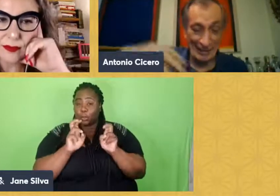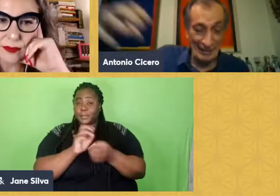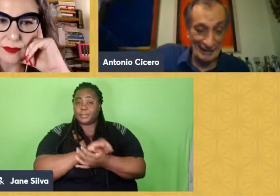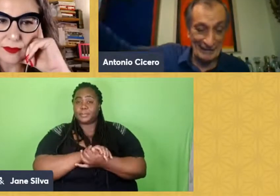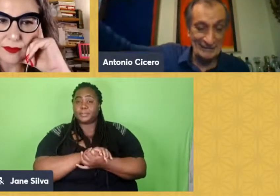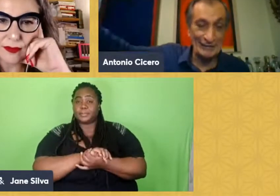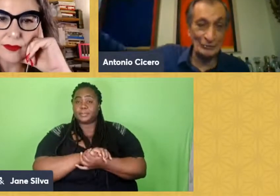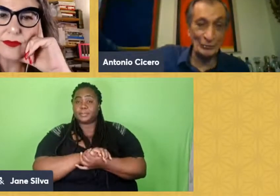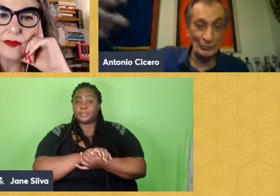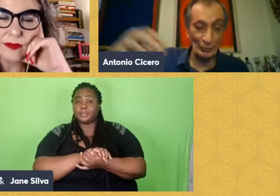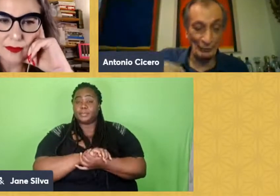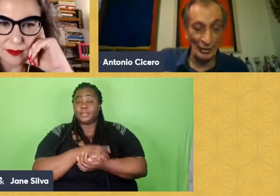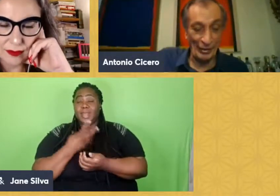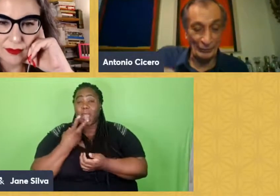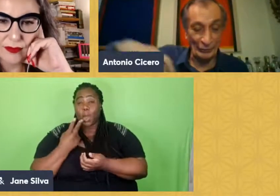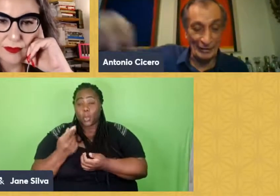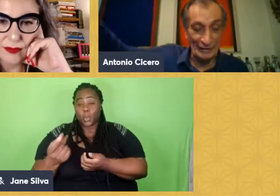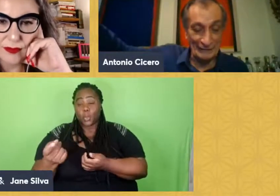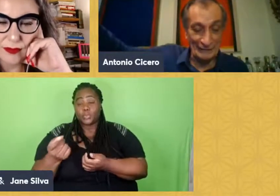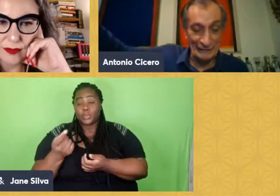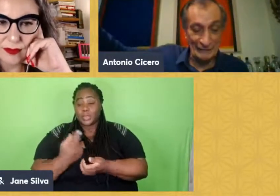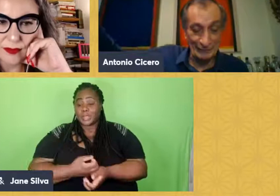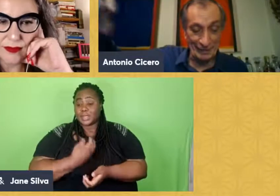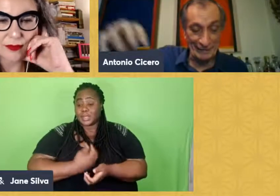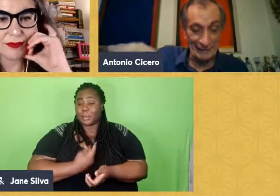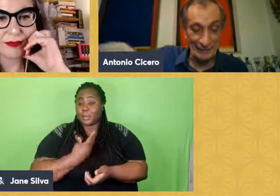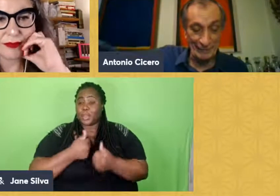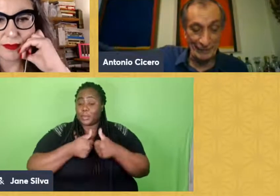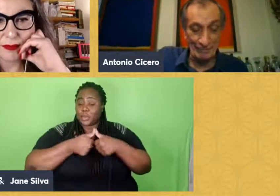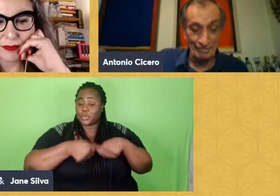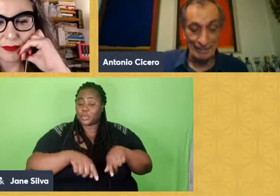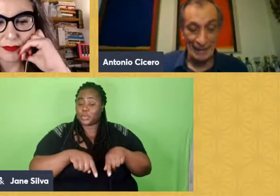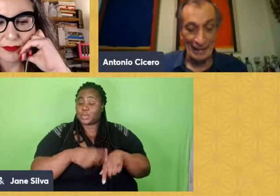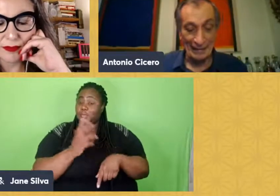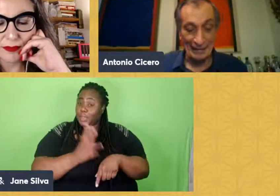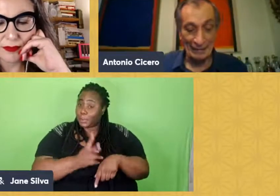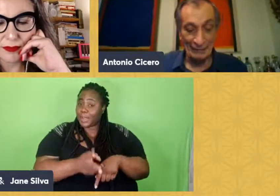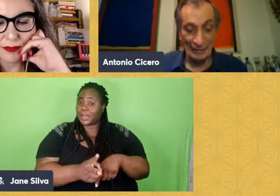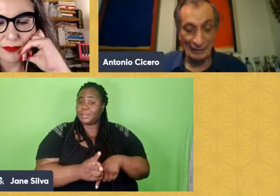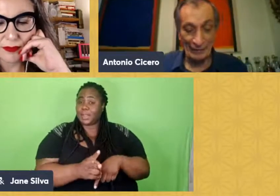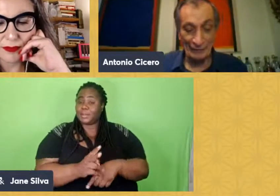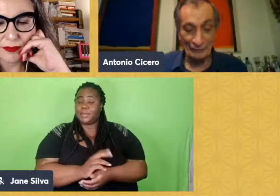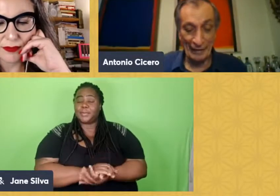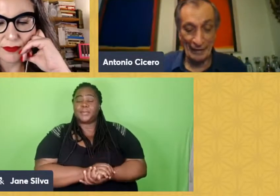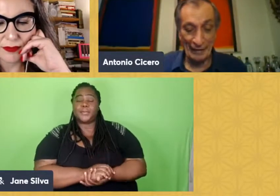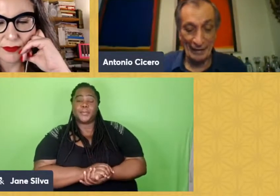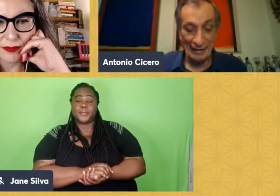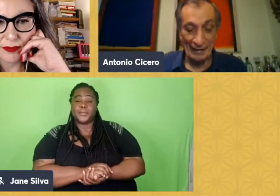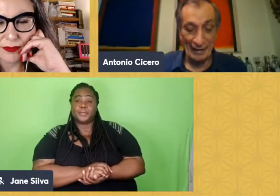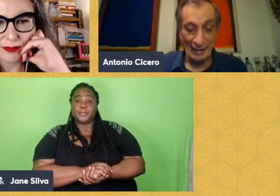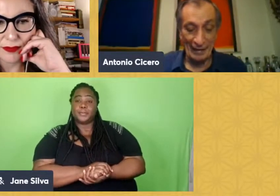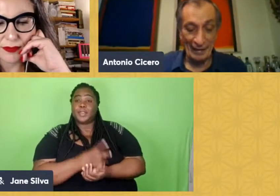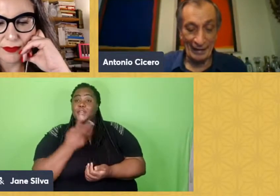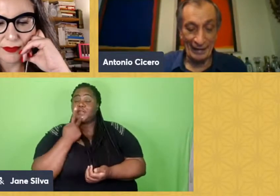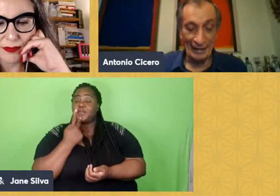na permanência do poema, no que resiste para sempre, e fala,